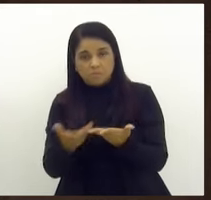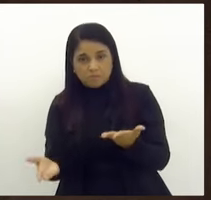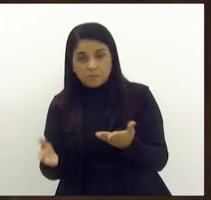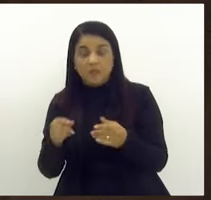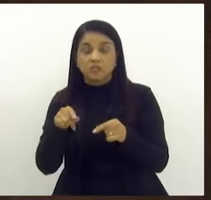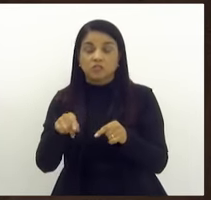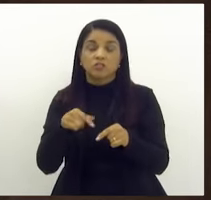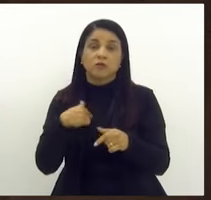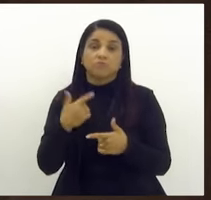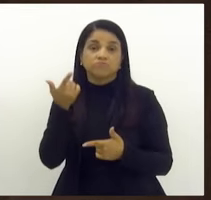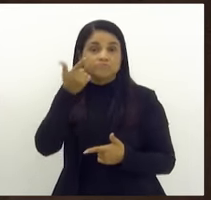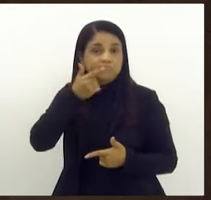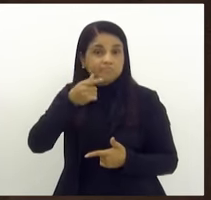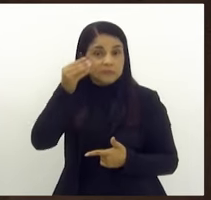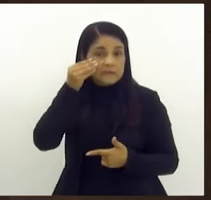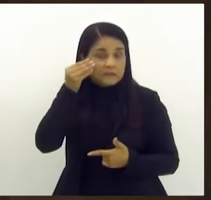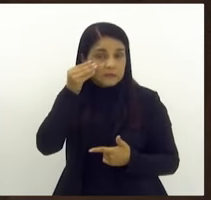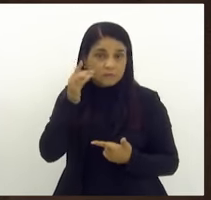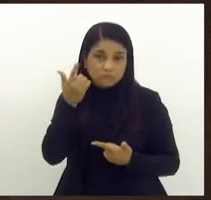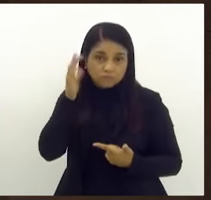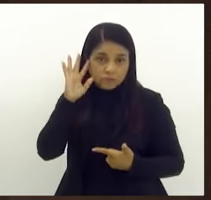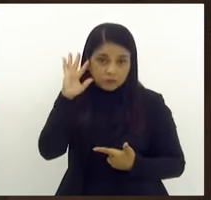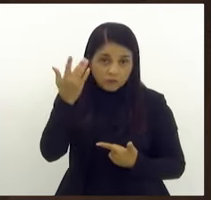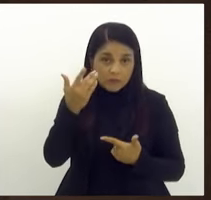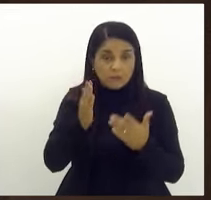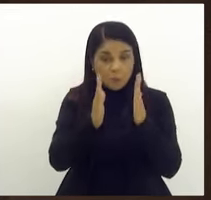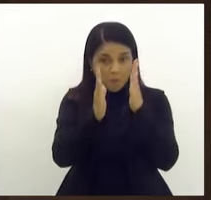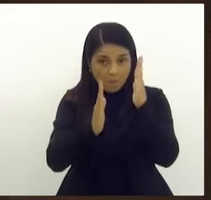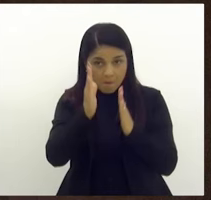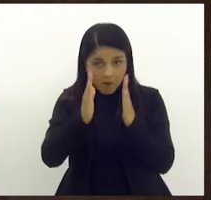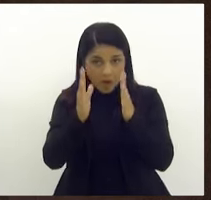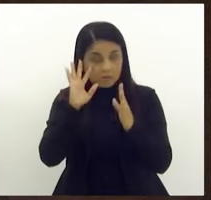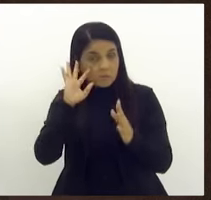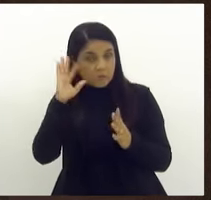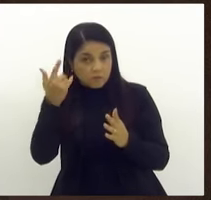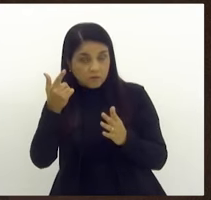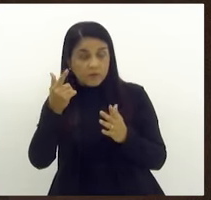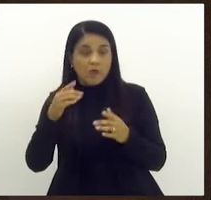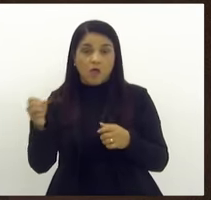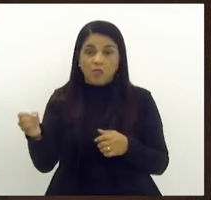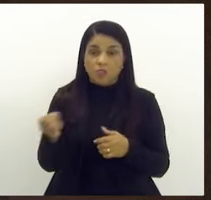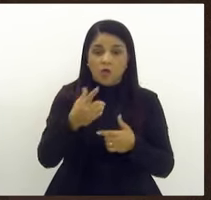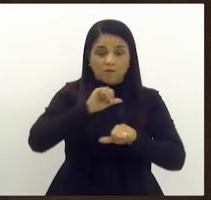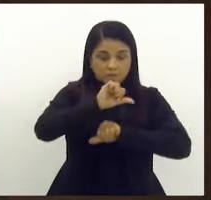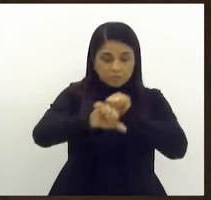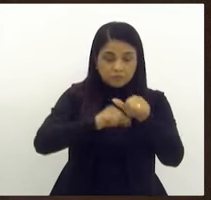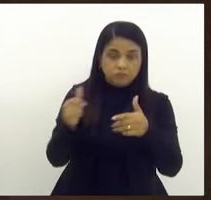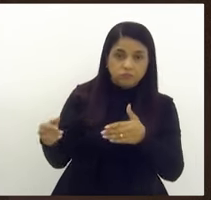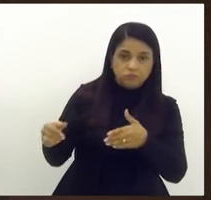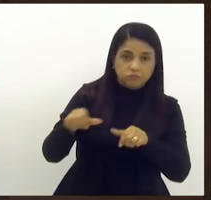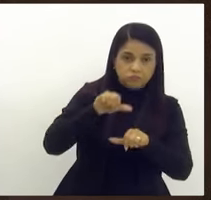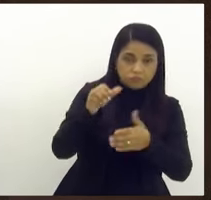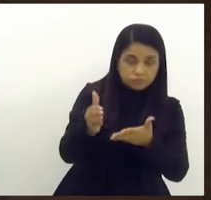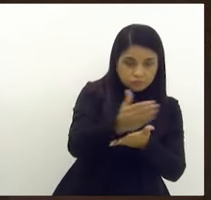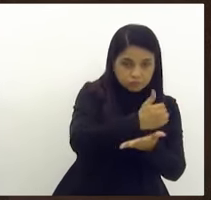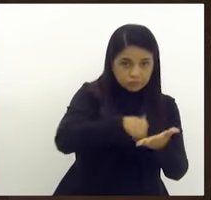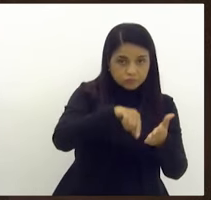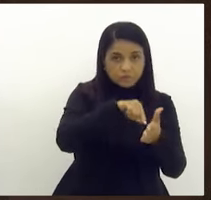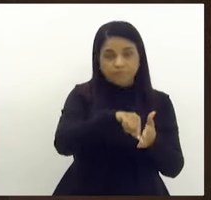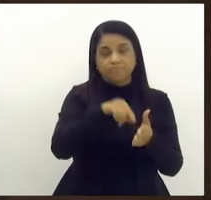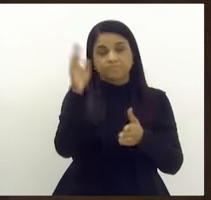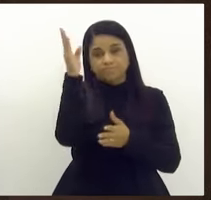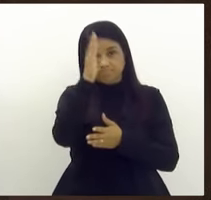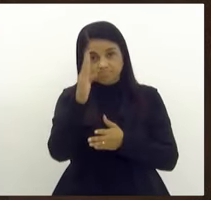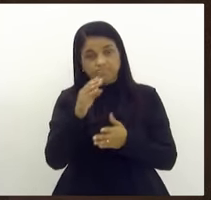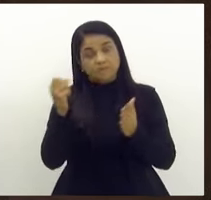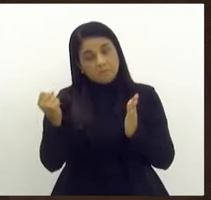questão temos prazo de validade para isso até porque a nova reforma tributária Nacional vai gerar impactos para nós